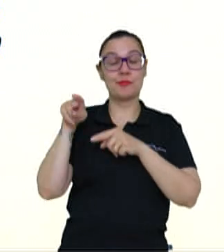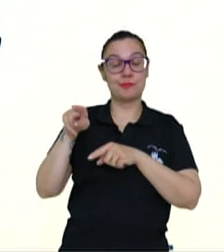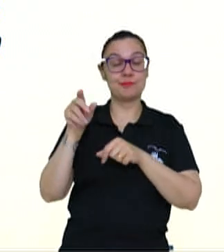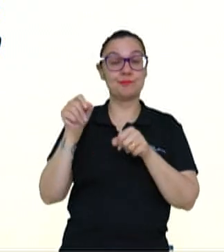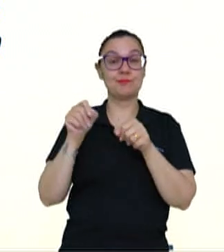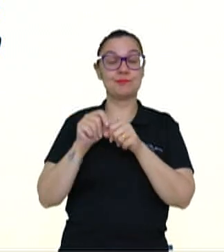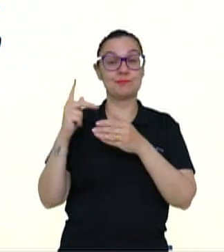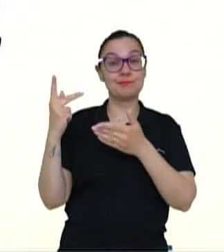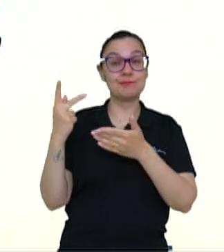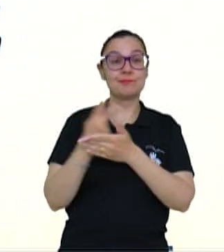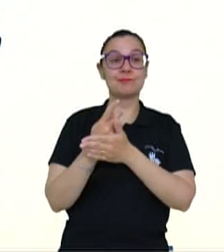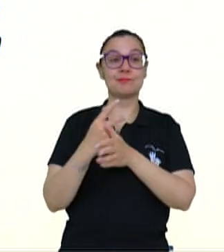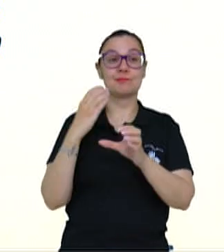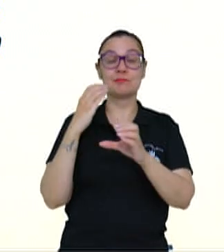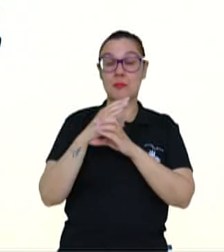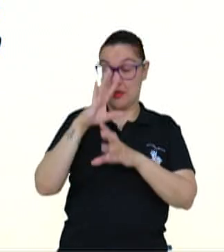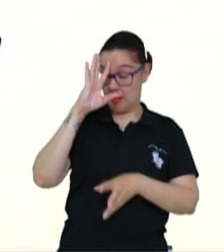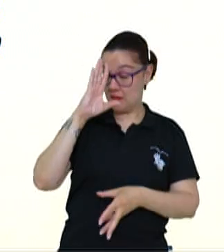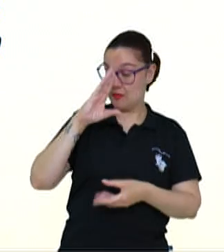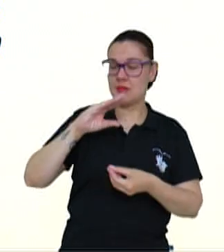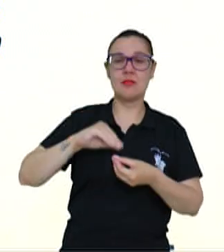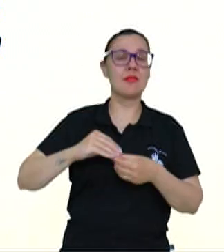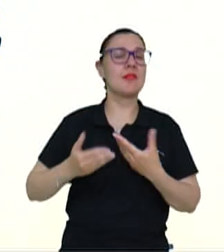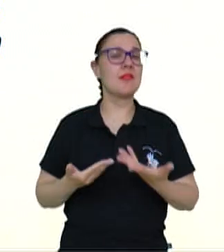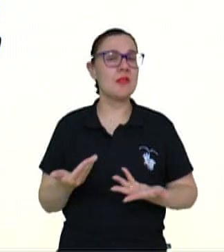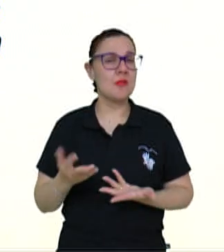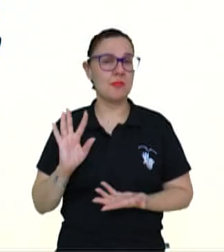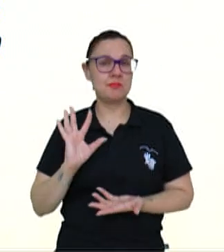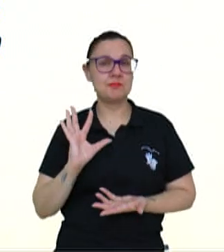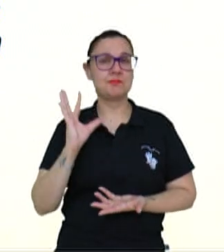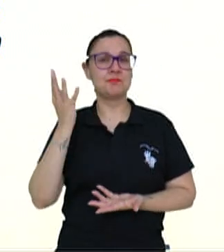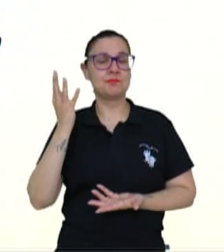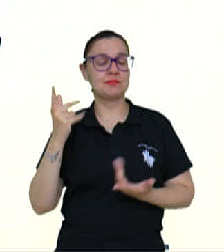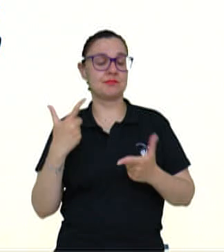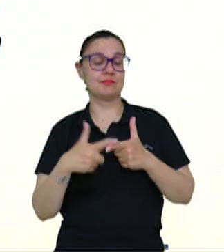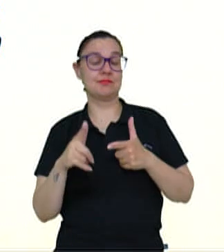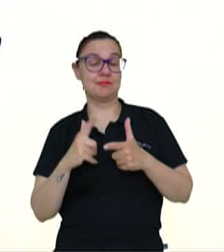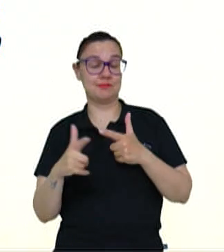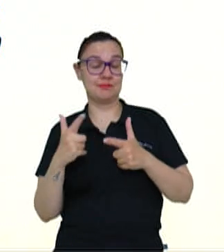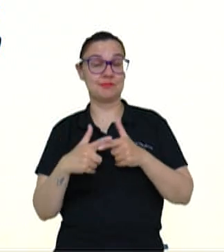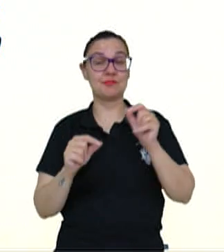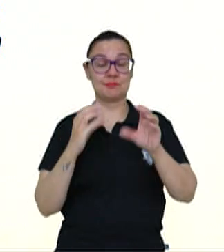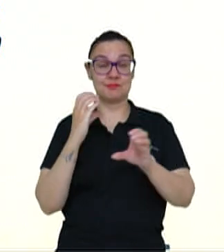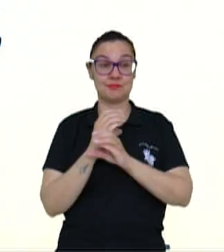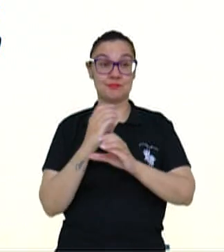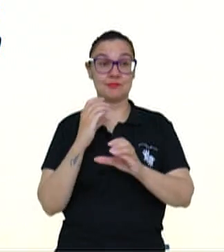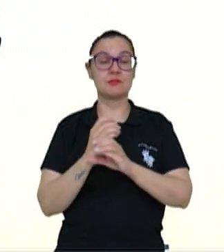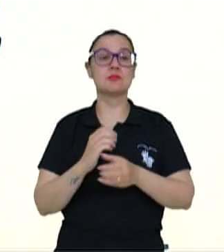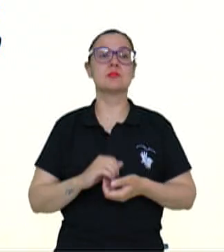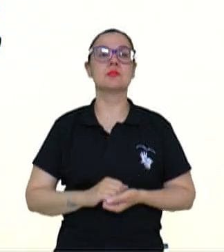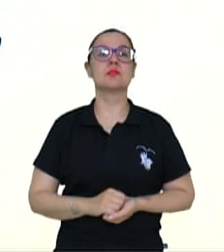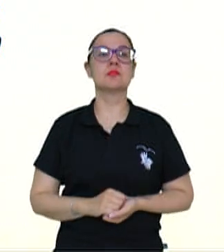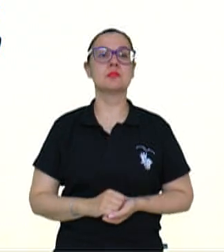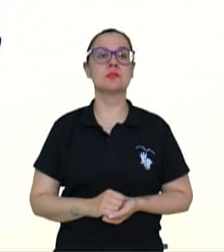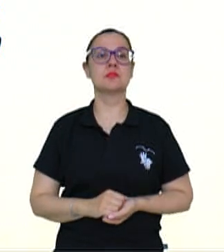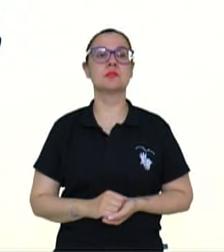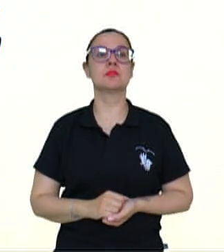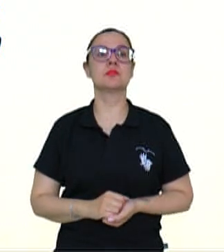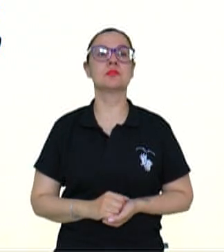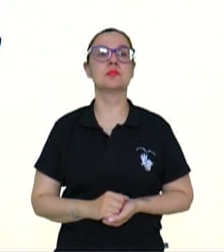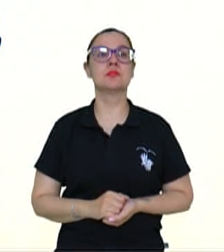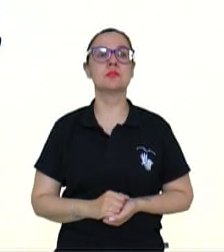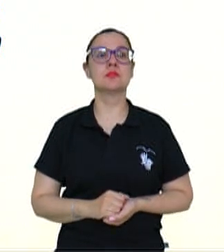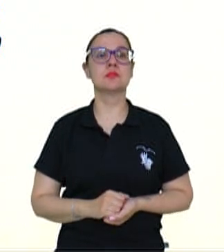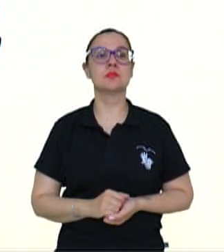realizou como é que ele agiu, né, diante de uma crise de comunicação. Então, mira esta